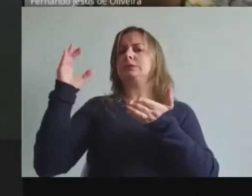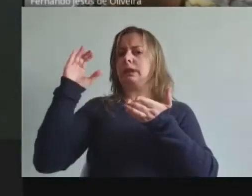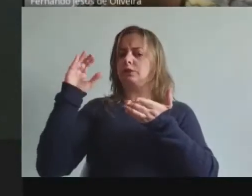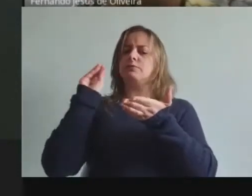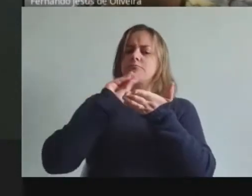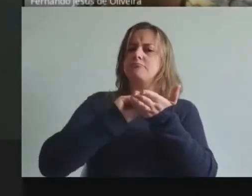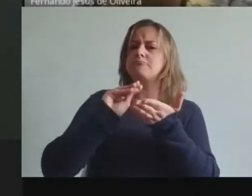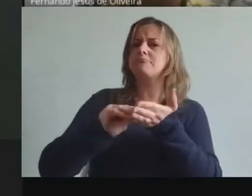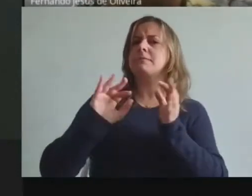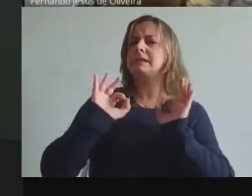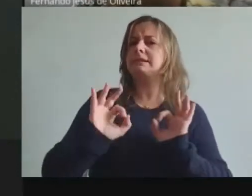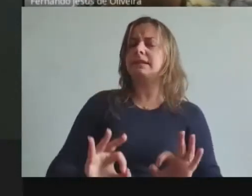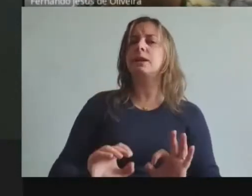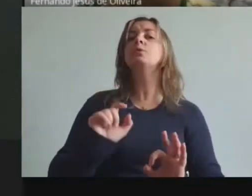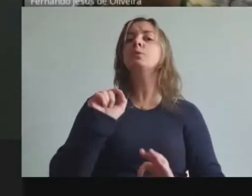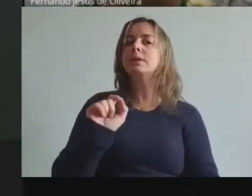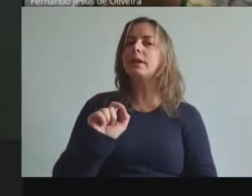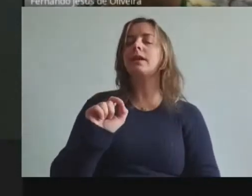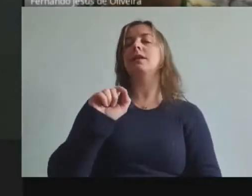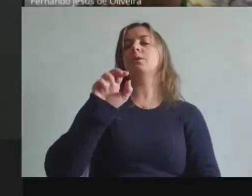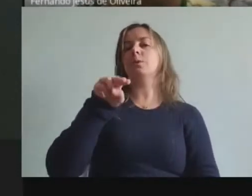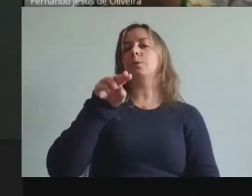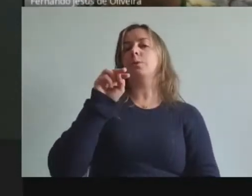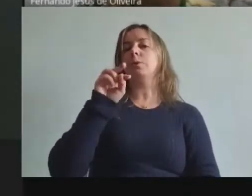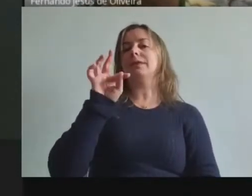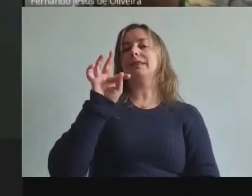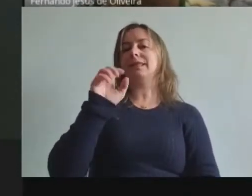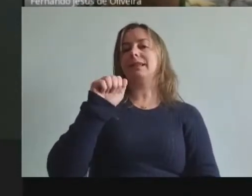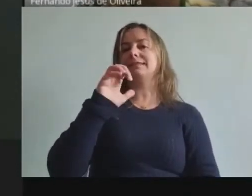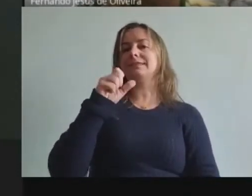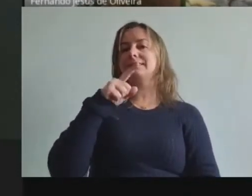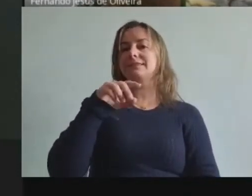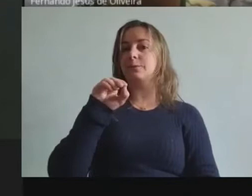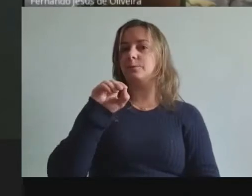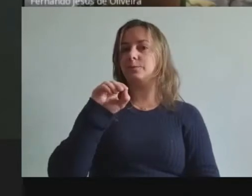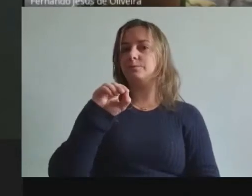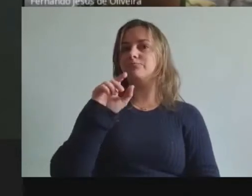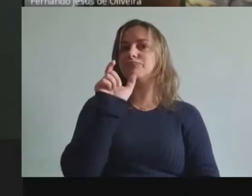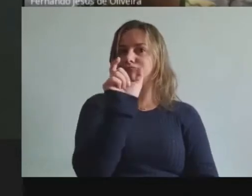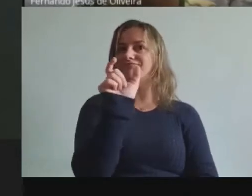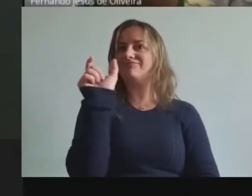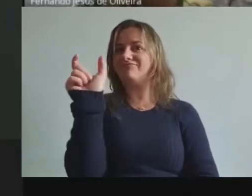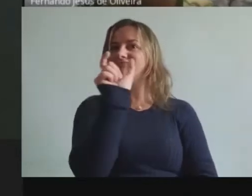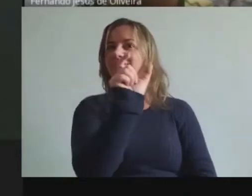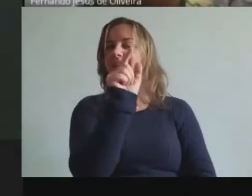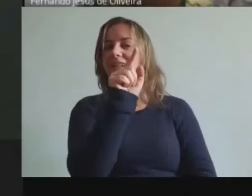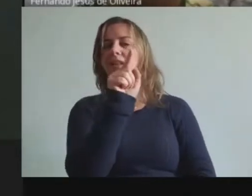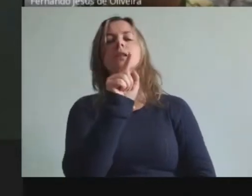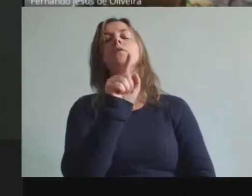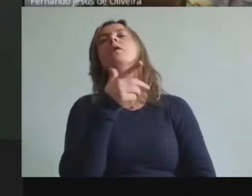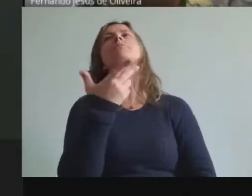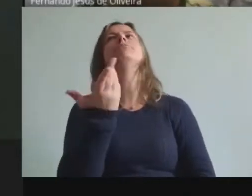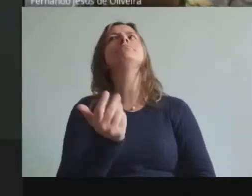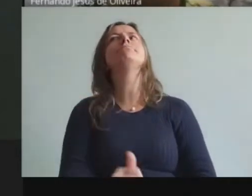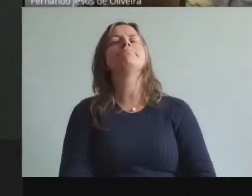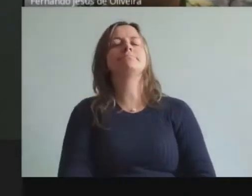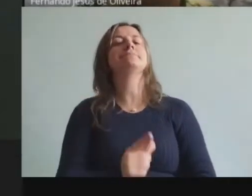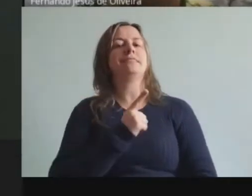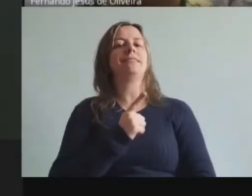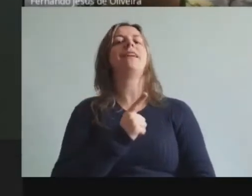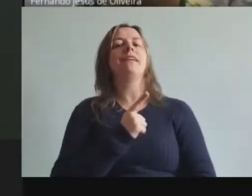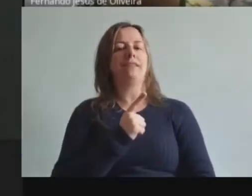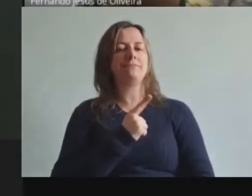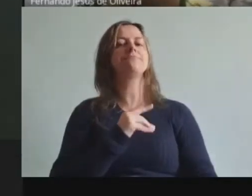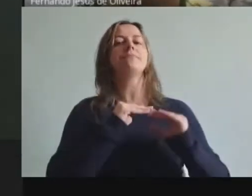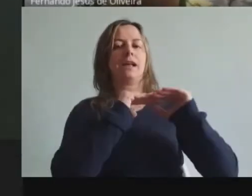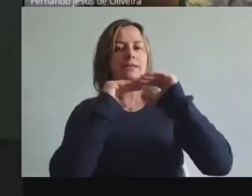né? É o que a gente chama de notação científica. E qual deles? Como é que faz? Bom, a regra básica é